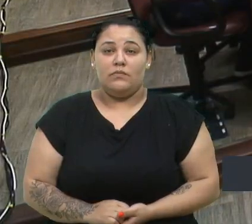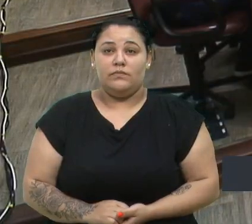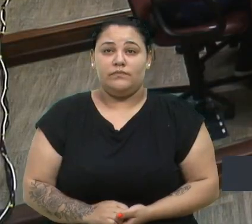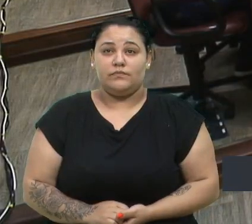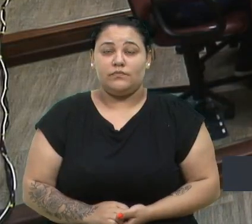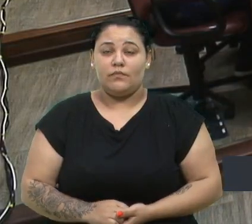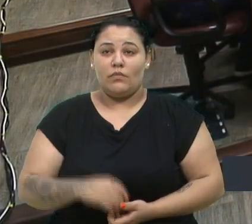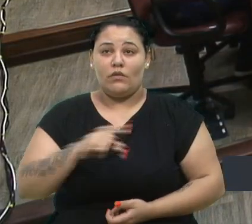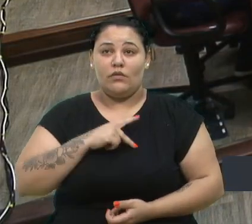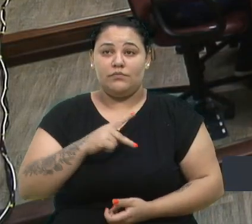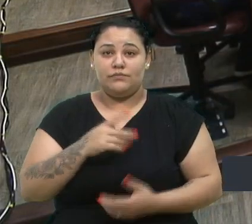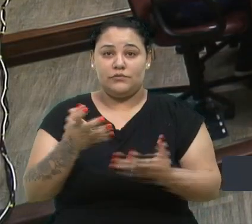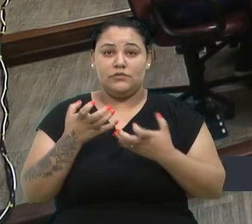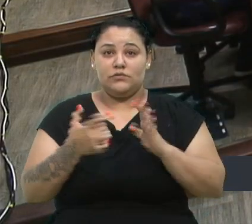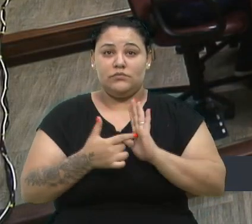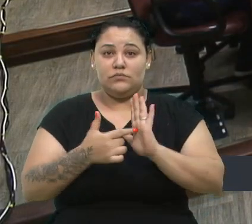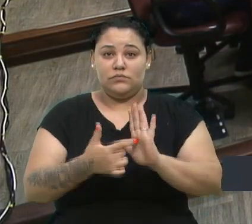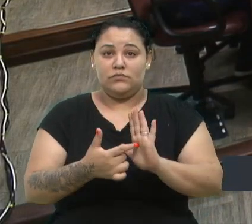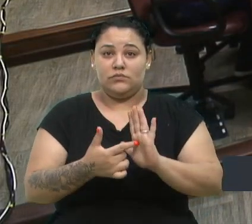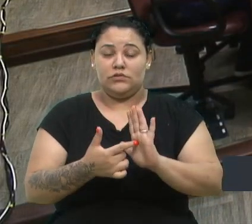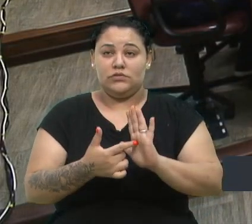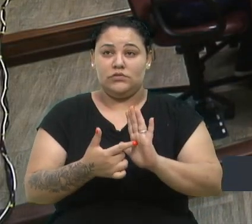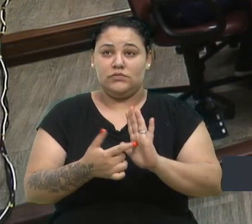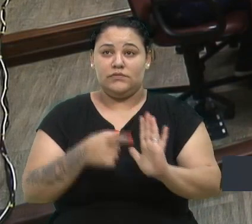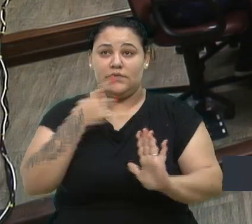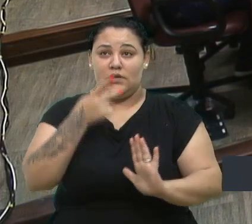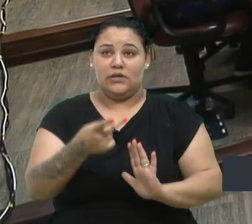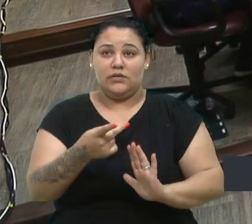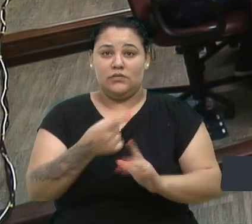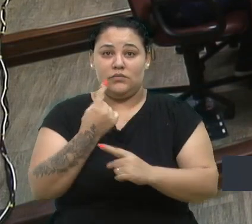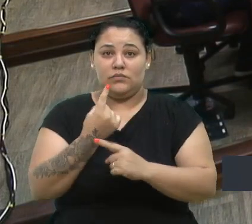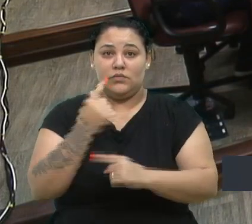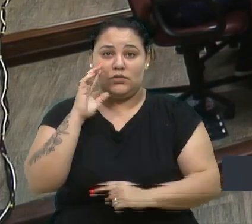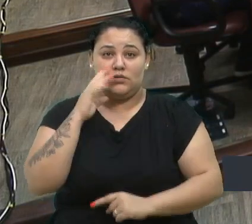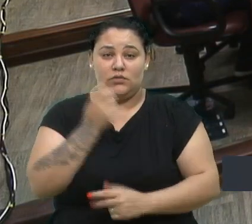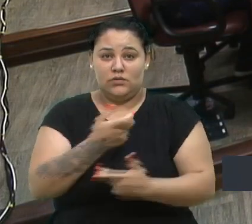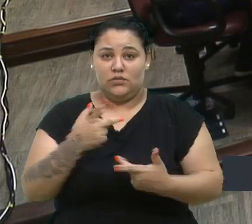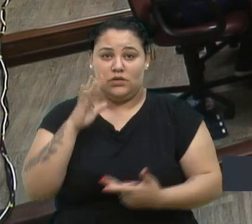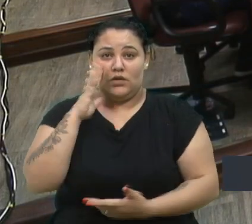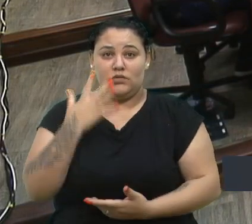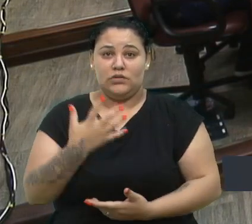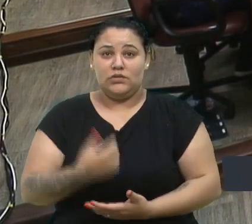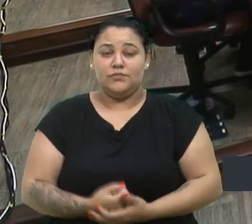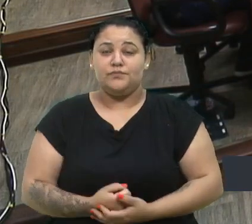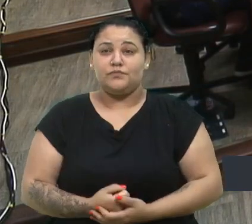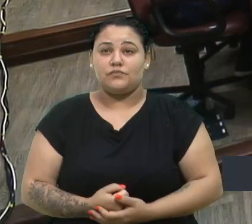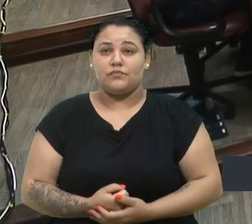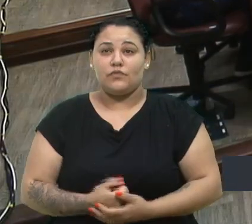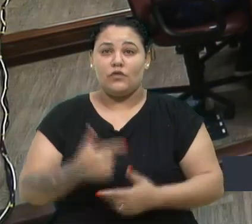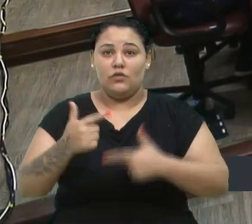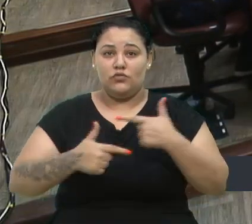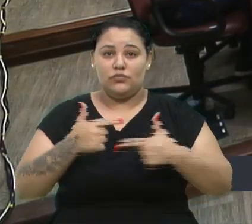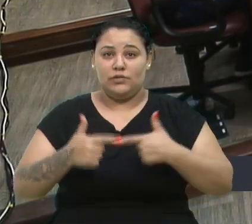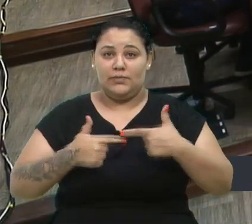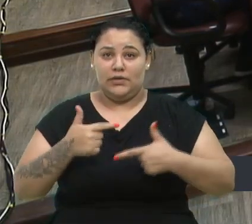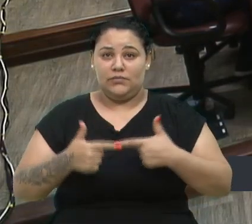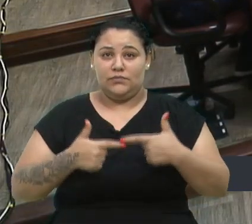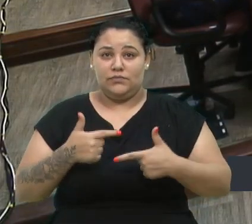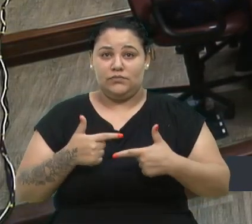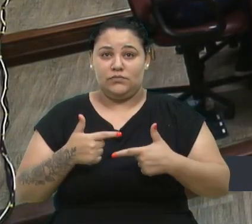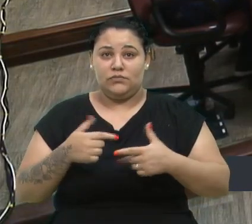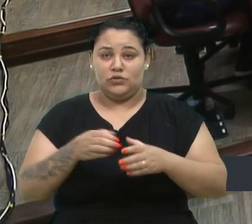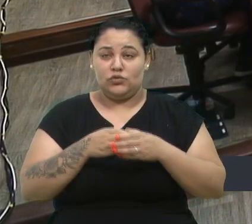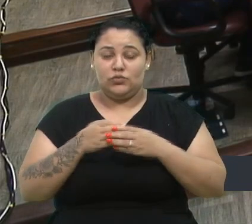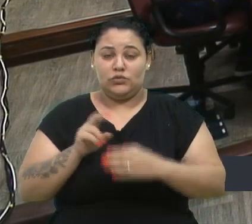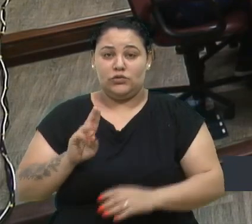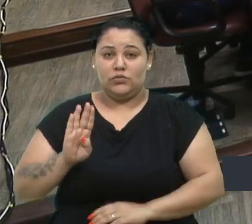Senhor presidente, eu quero destacar algo que aconteceu de um trabalho conjunto na UBS